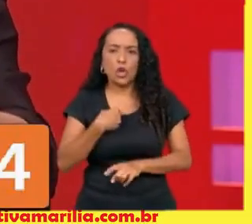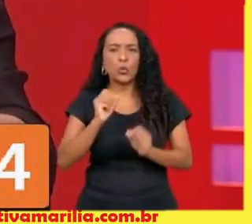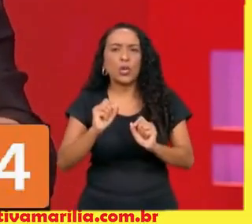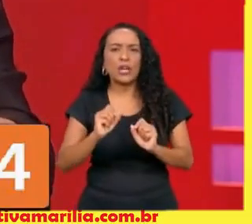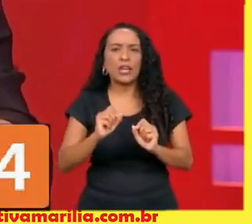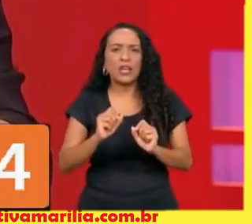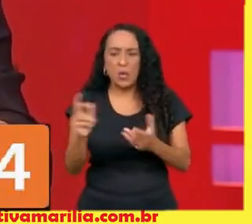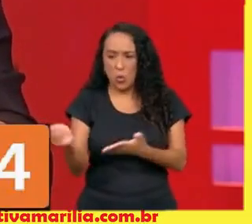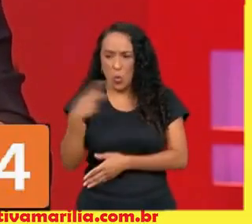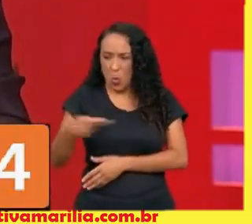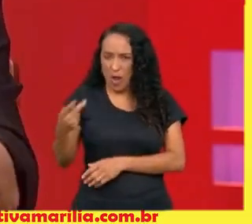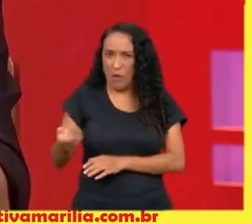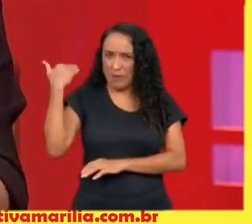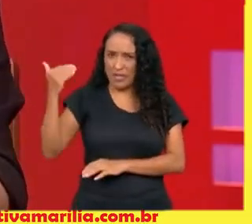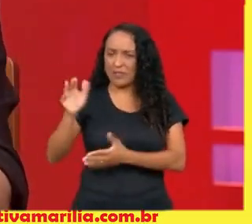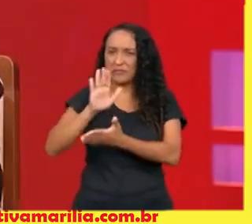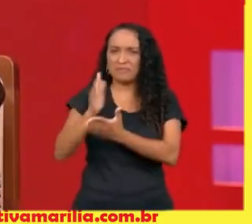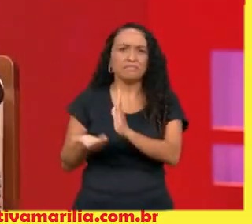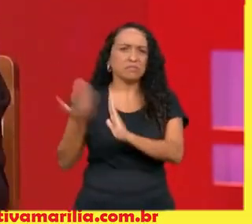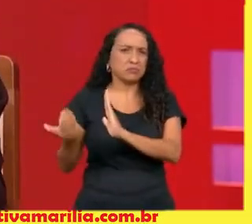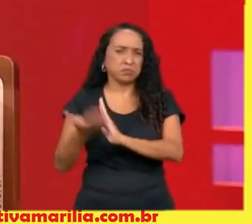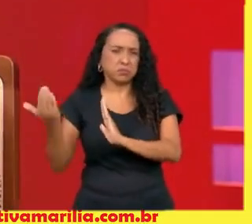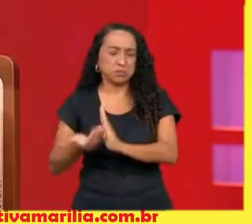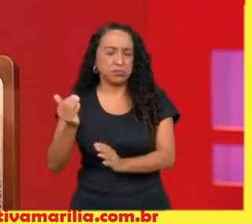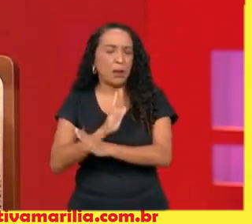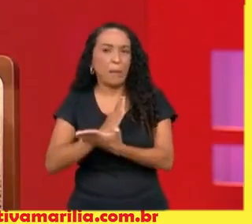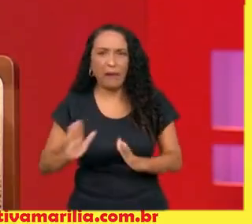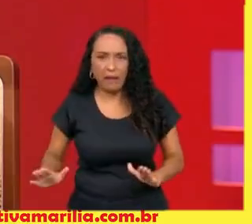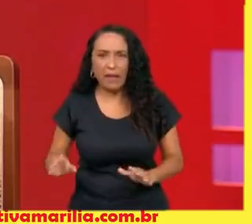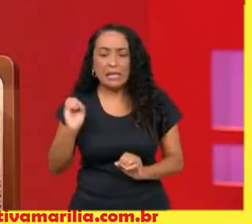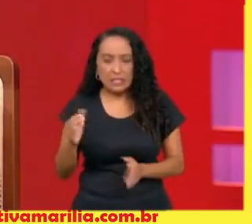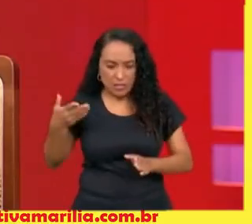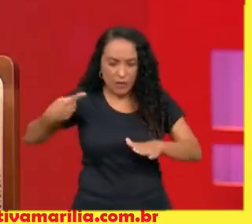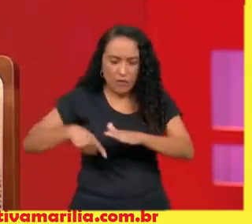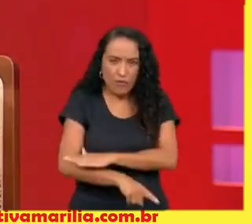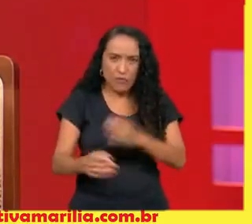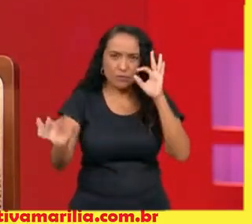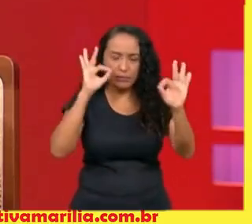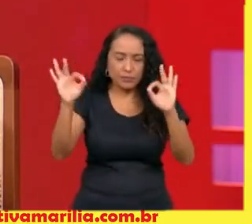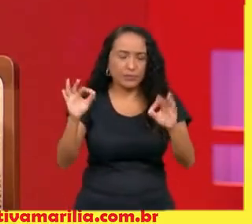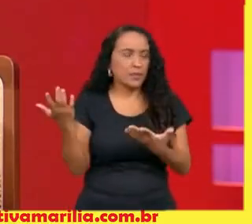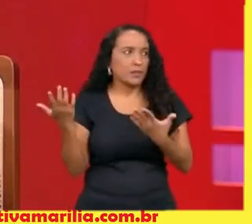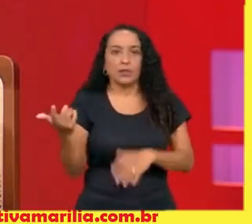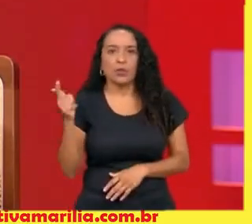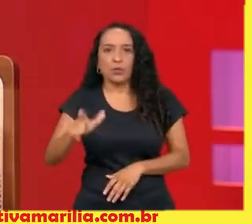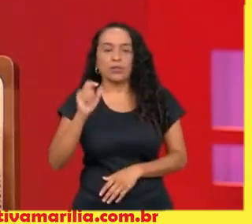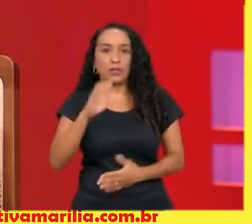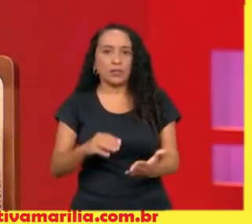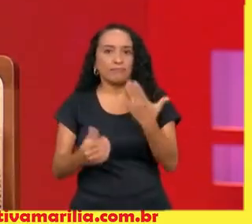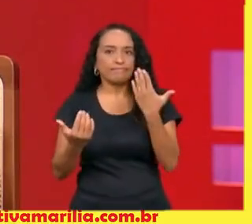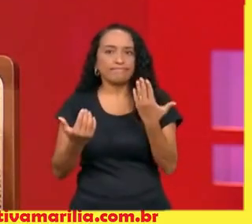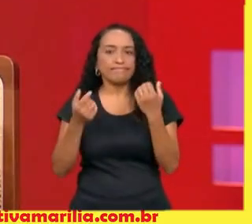pouco os erros do passado até se a gente for entrar na própria psicanálise, a gente não se olha no espelho como nação, né?